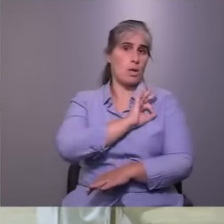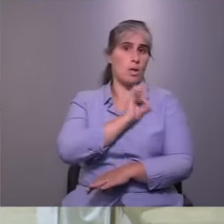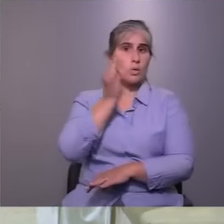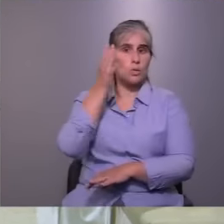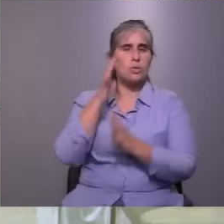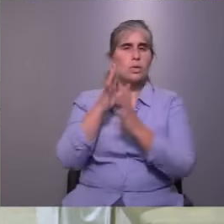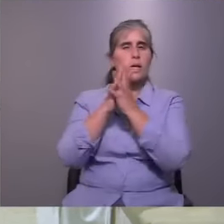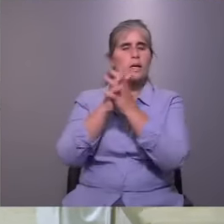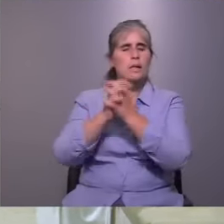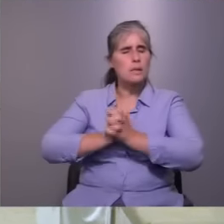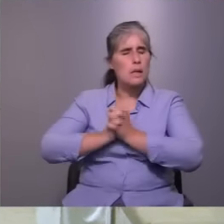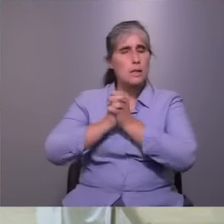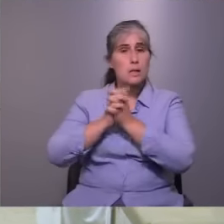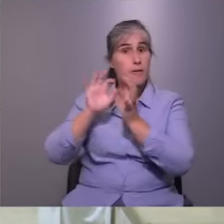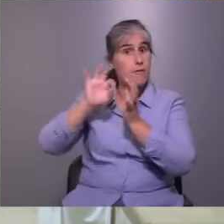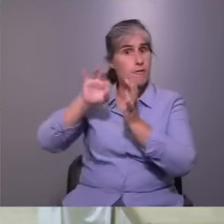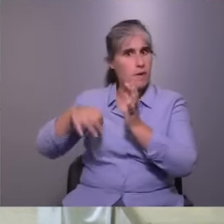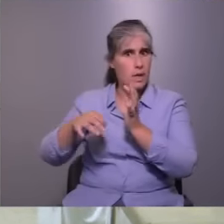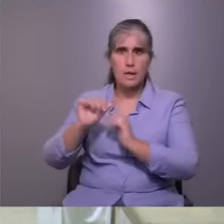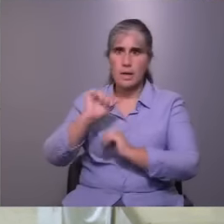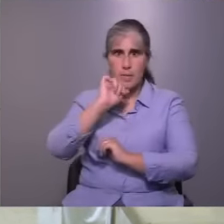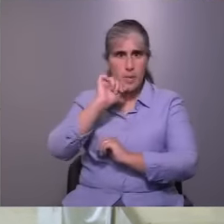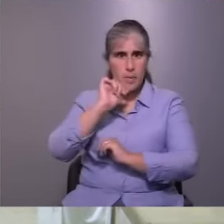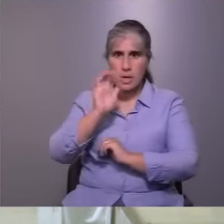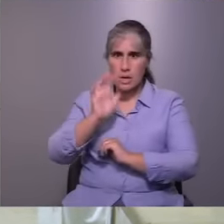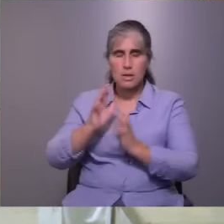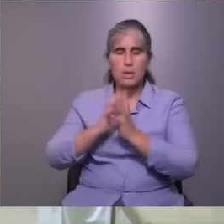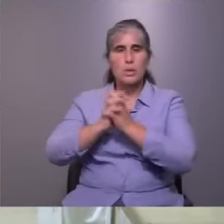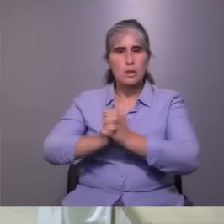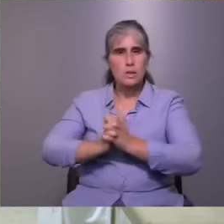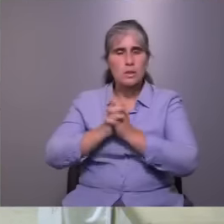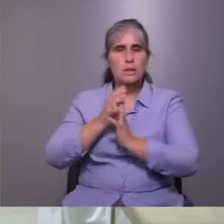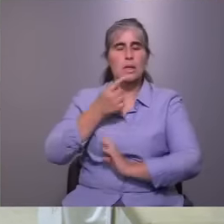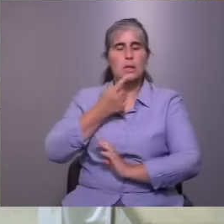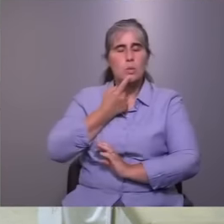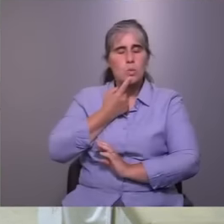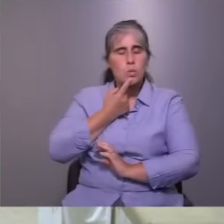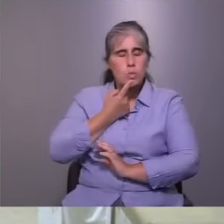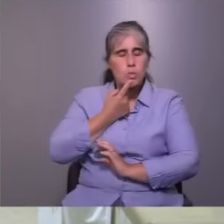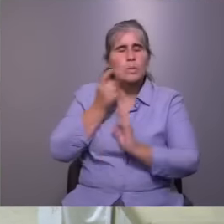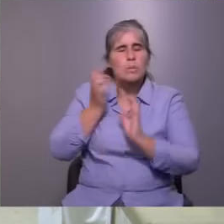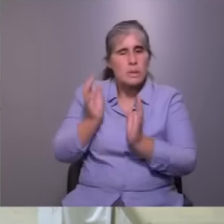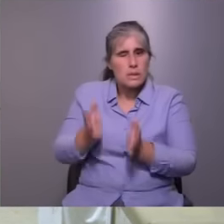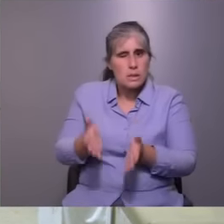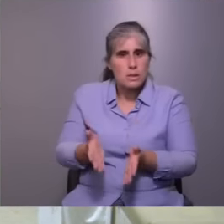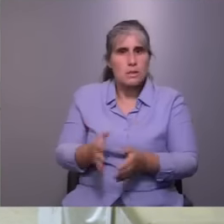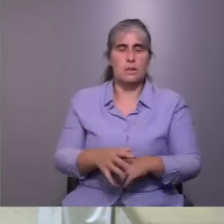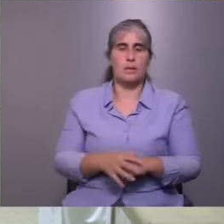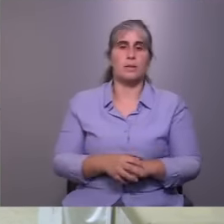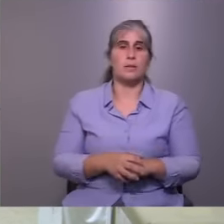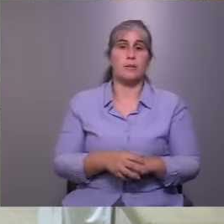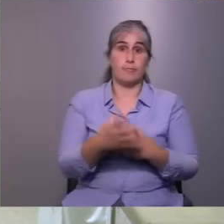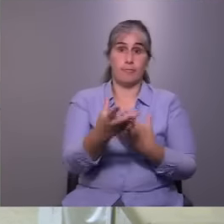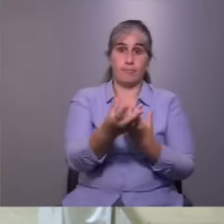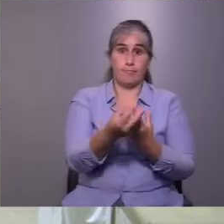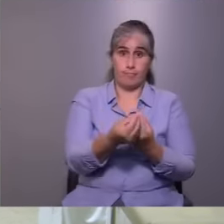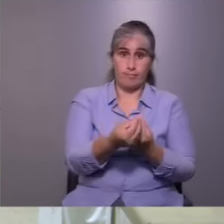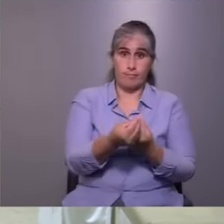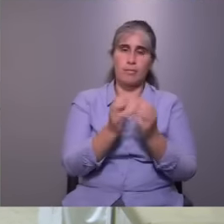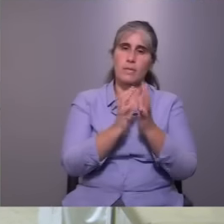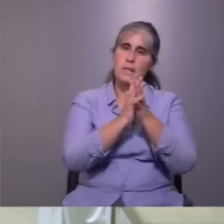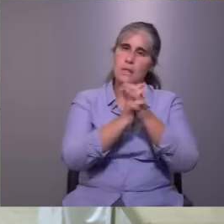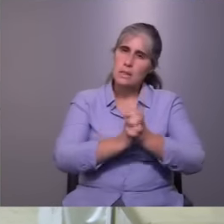Fazemos assim também eco das palavras do Senhor, rezai sem cessar, orai sem cessar, rezai,